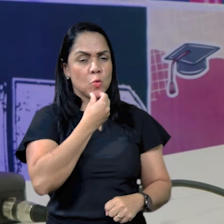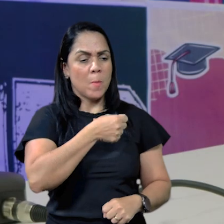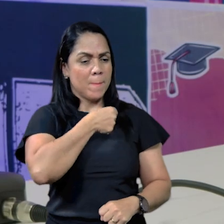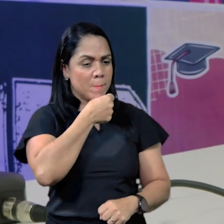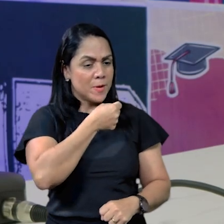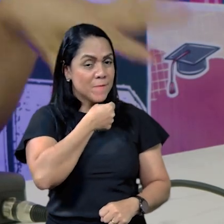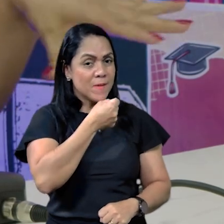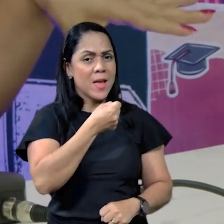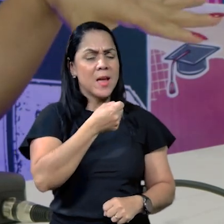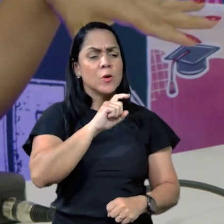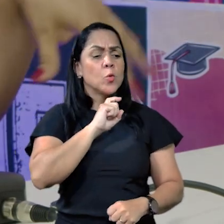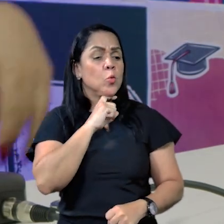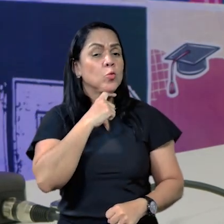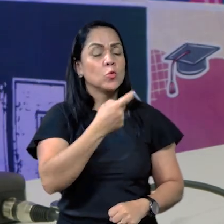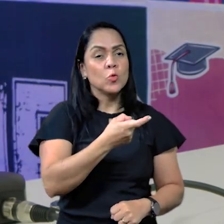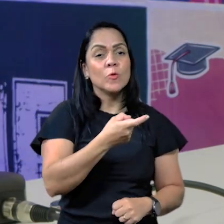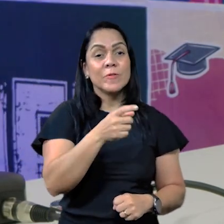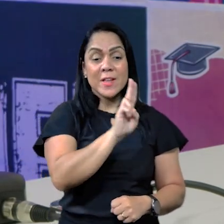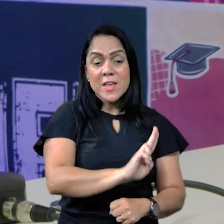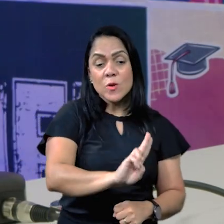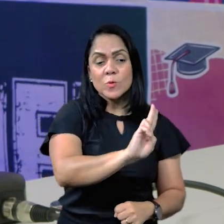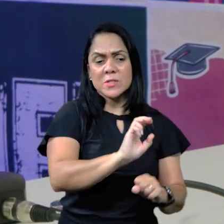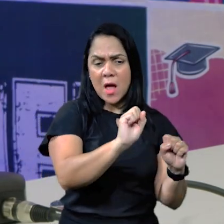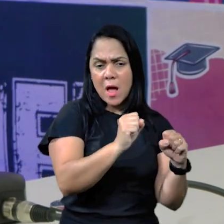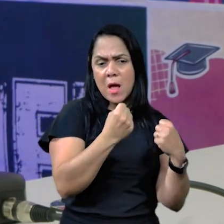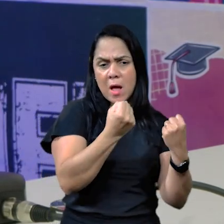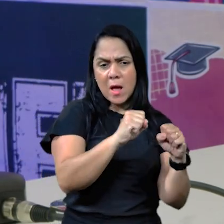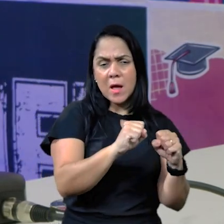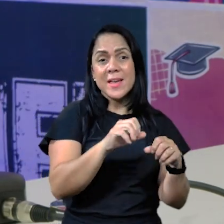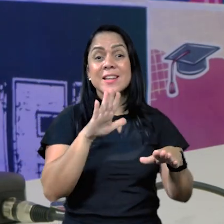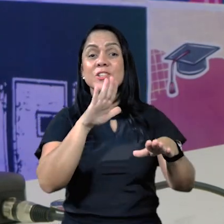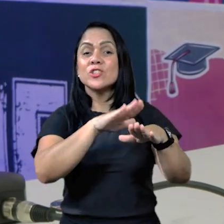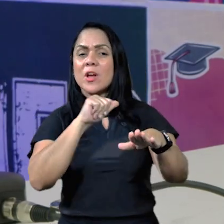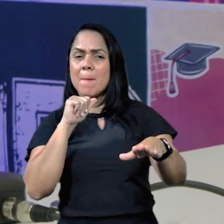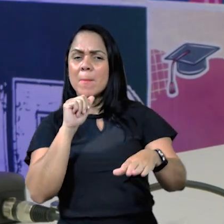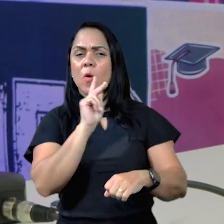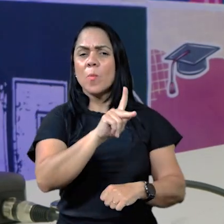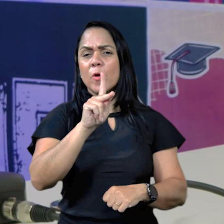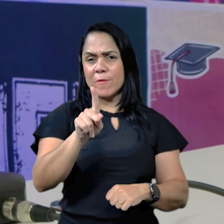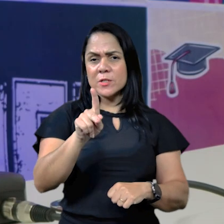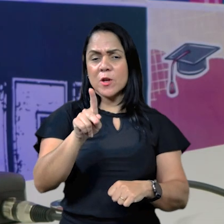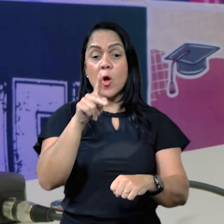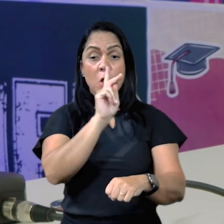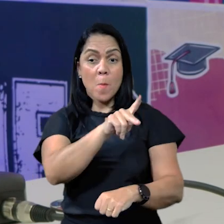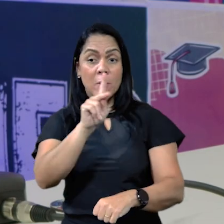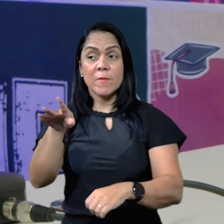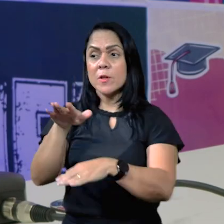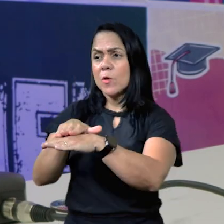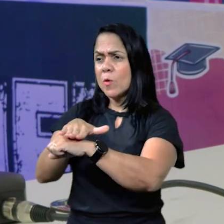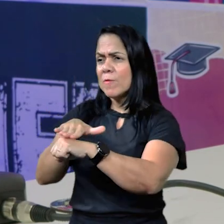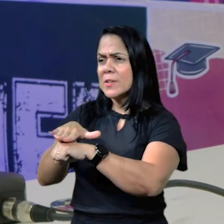ele estava com dúvida no aparelho. hum, E ele sinalizou para o professor. E o professor estava conversando, não